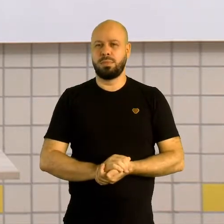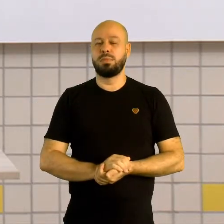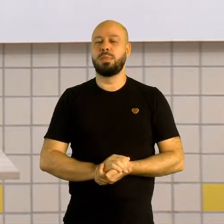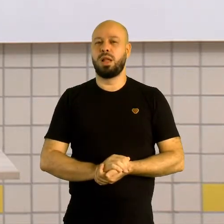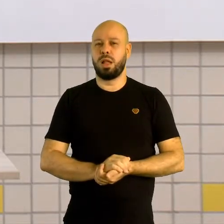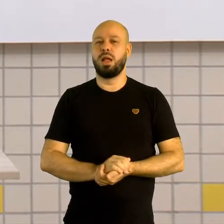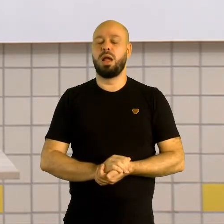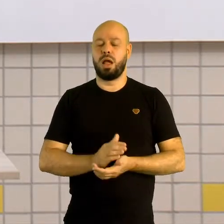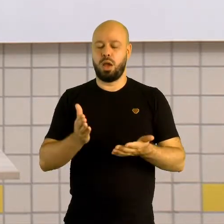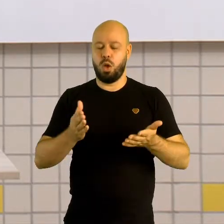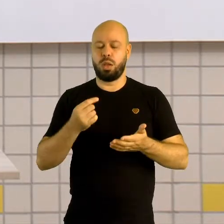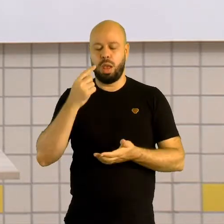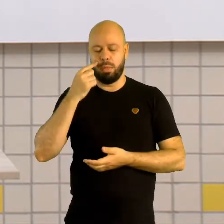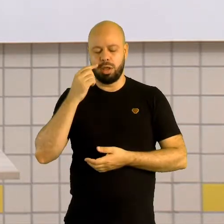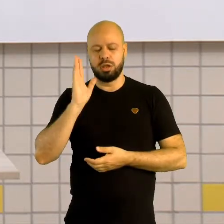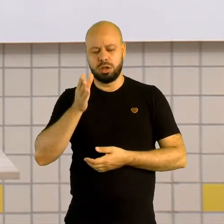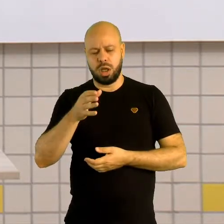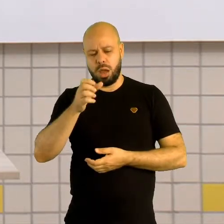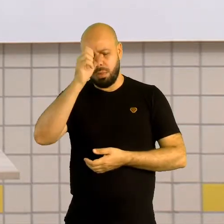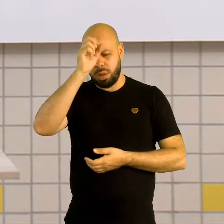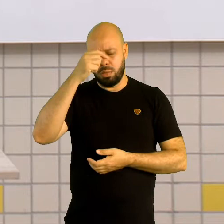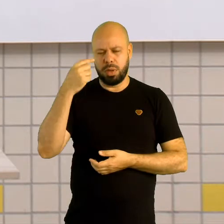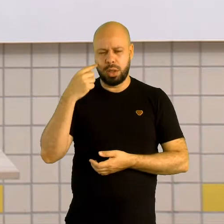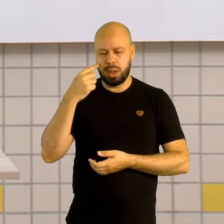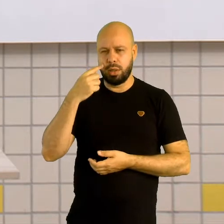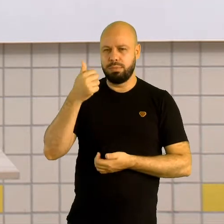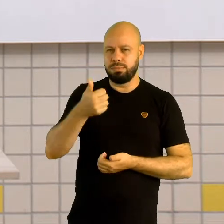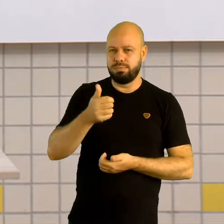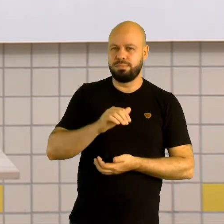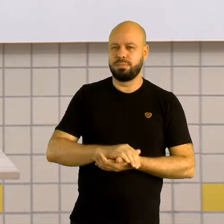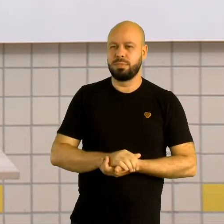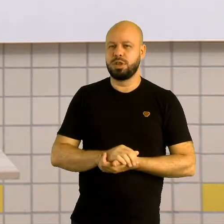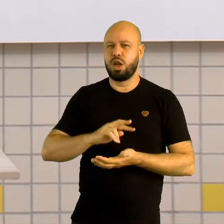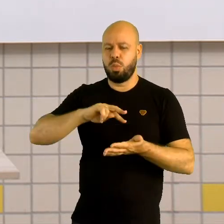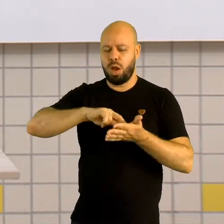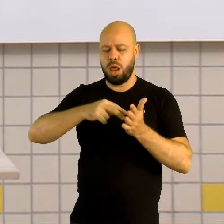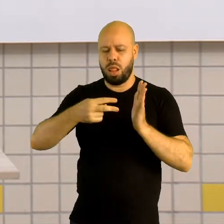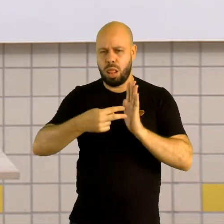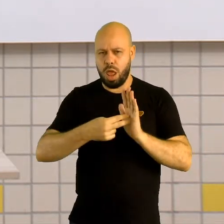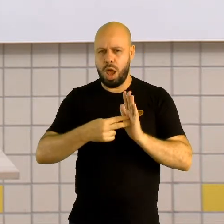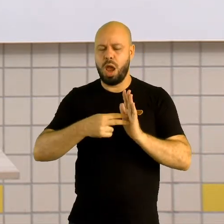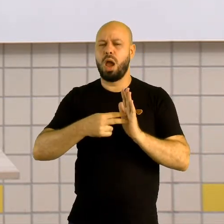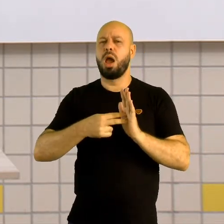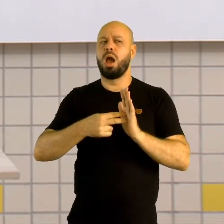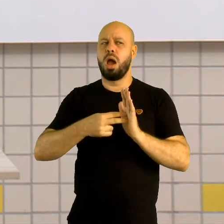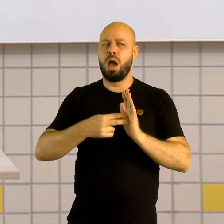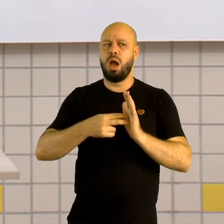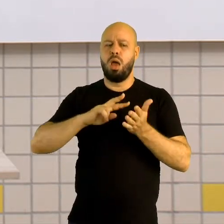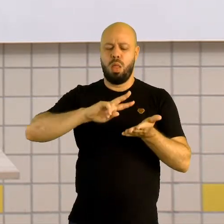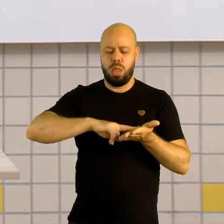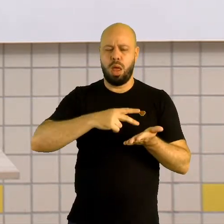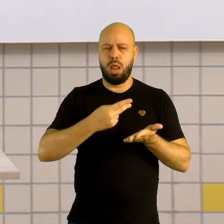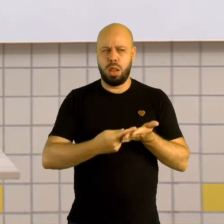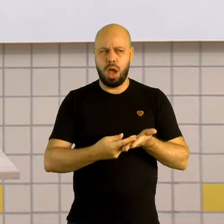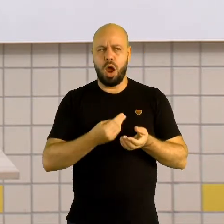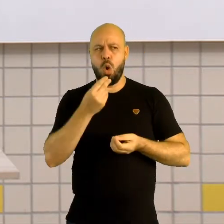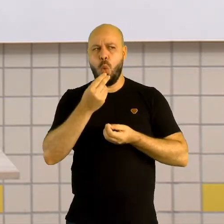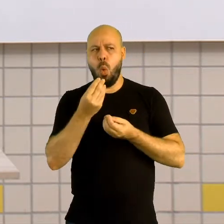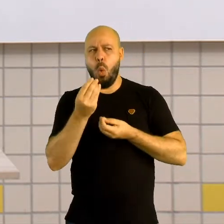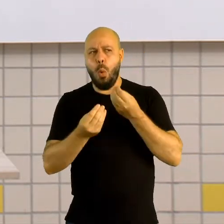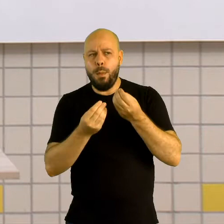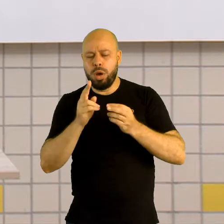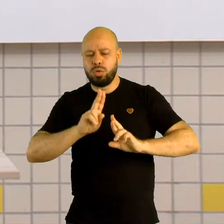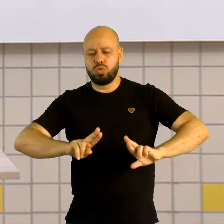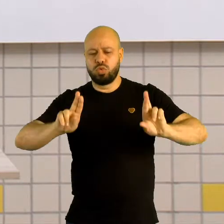W8 questions e nós vimos a tradução, os significados, vimos também a aplicabilidade.